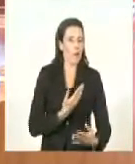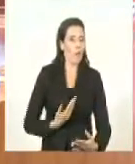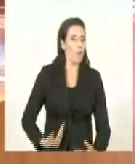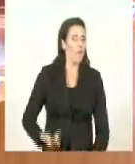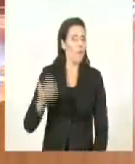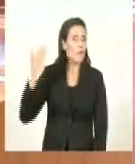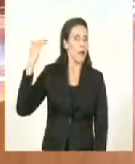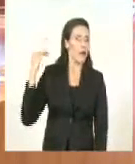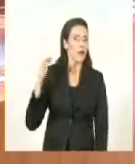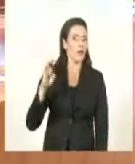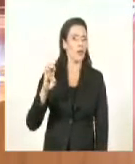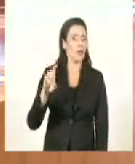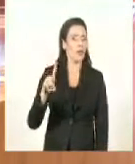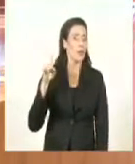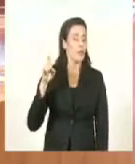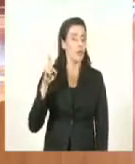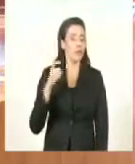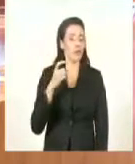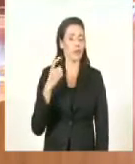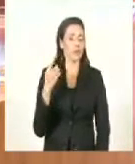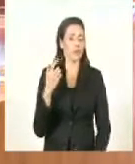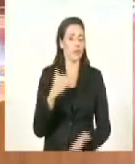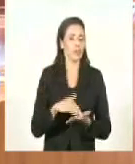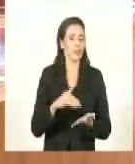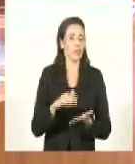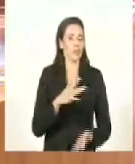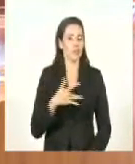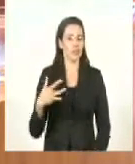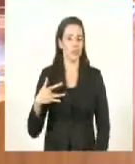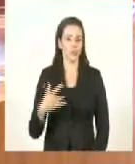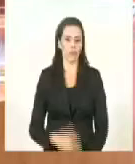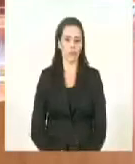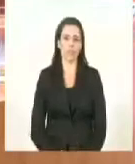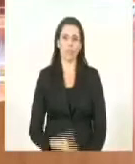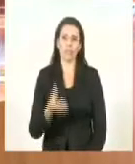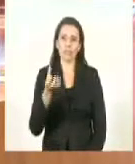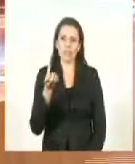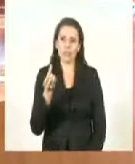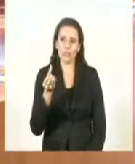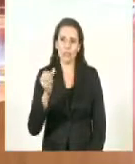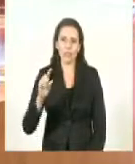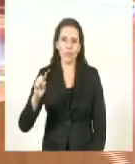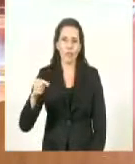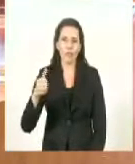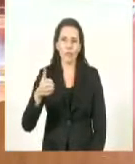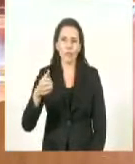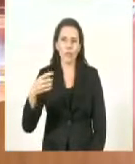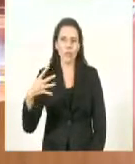ex-secretário Ricardo Murat, pelo governo anterior? 6,14, deputado.